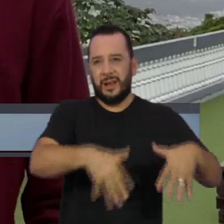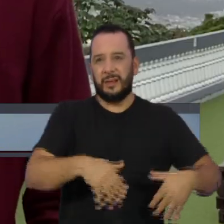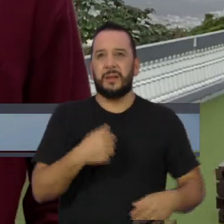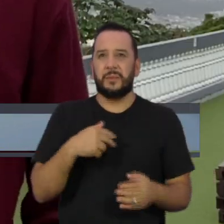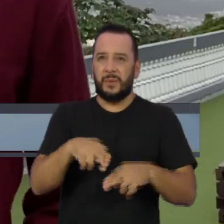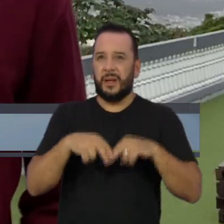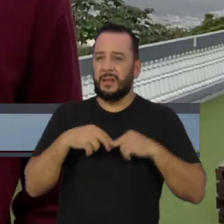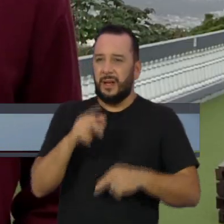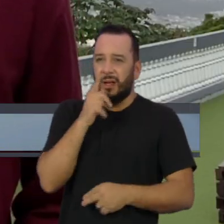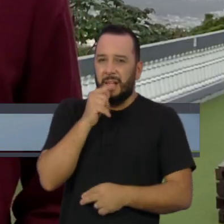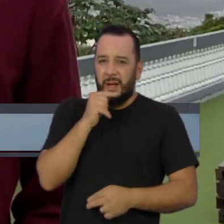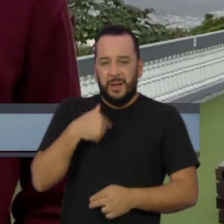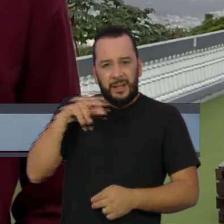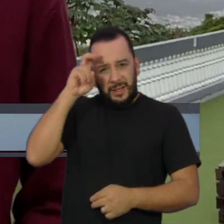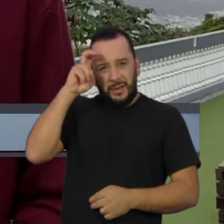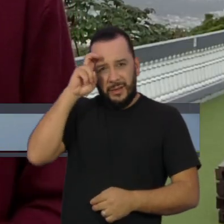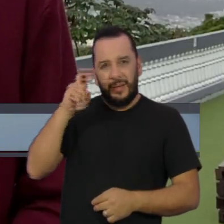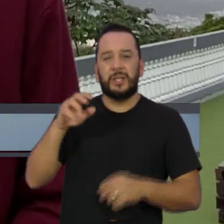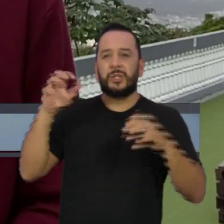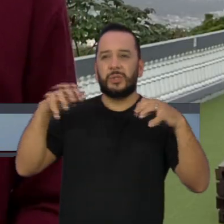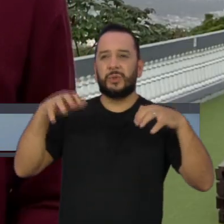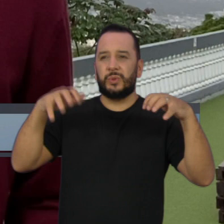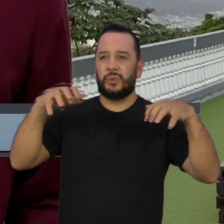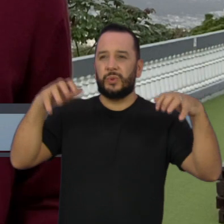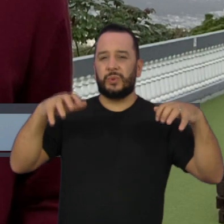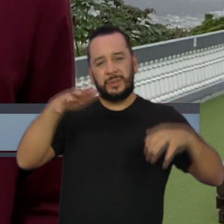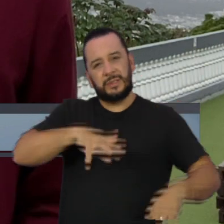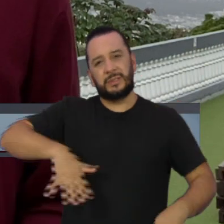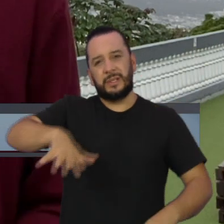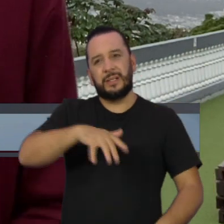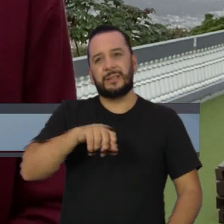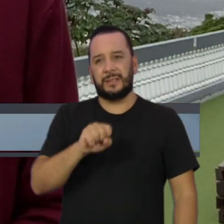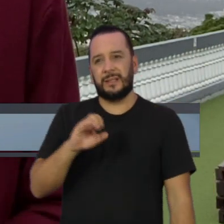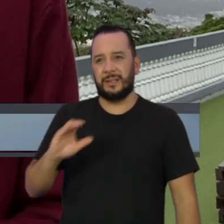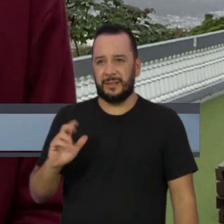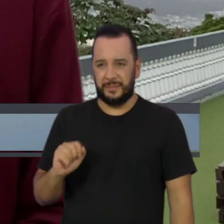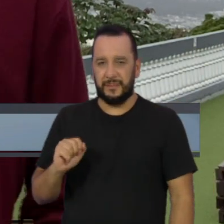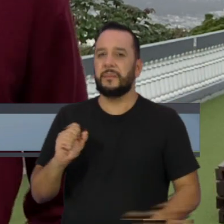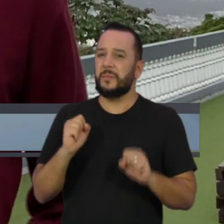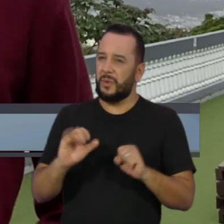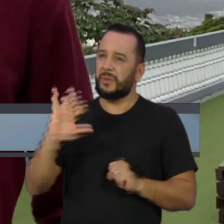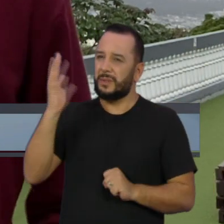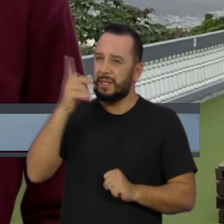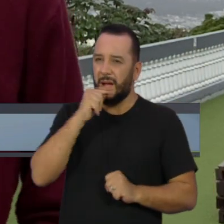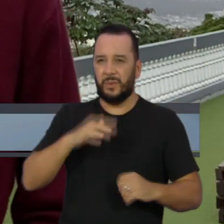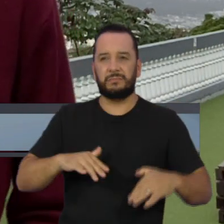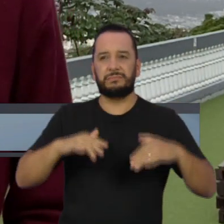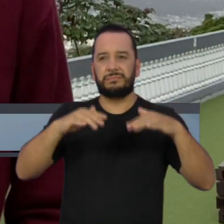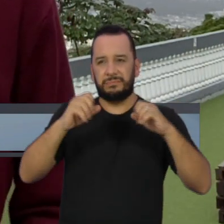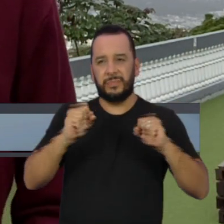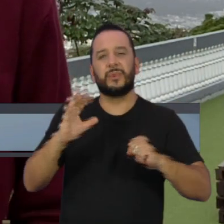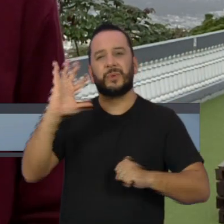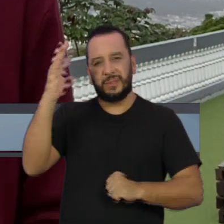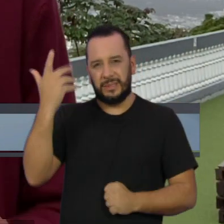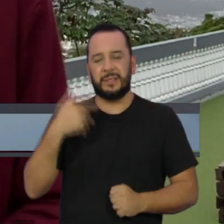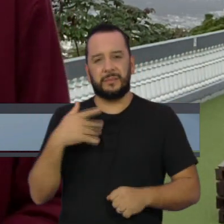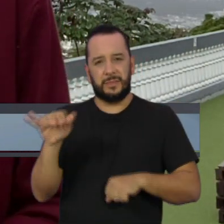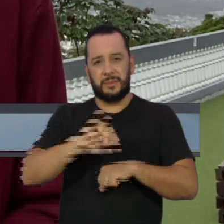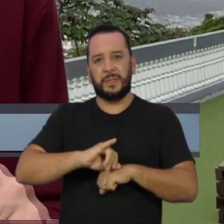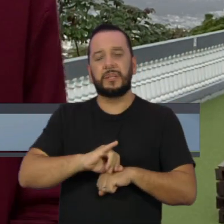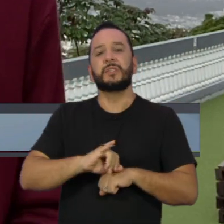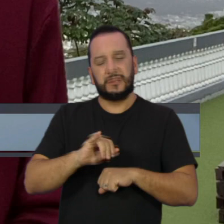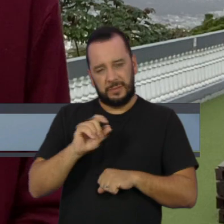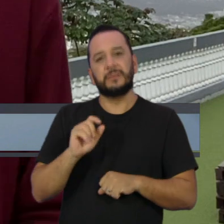para esta quinta-feira a previsão é de temporais isolados em todo o estado a chance de novos alagamentos principalmente nas regiões